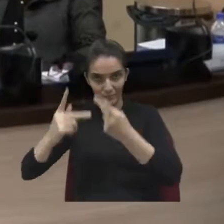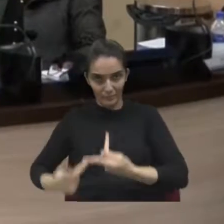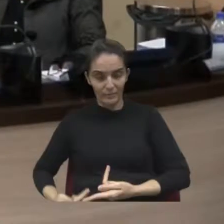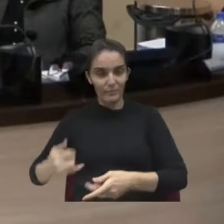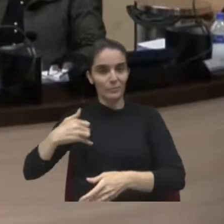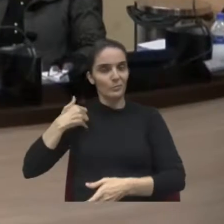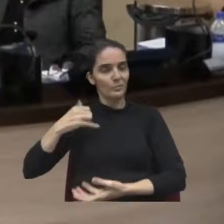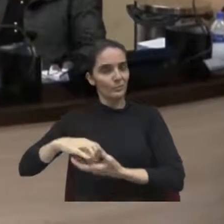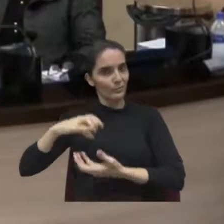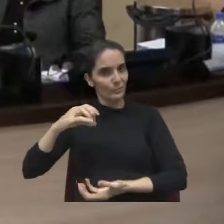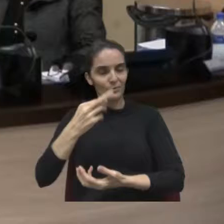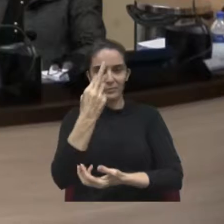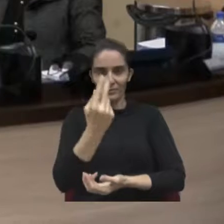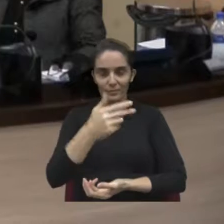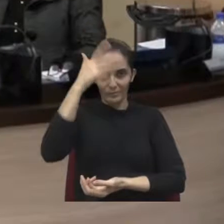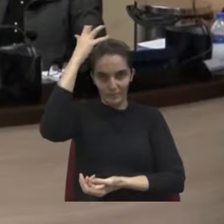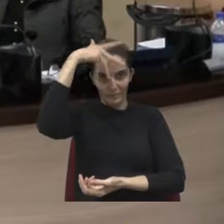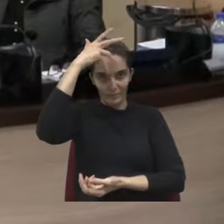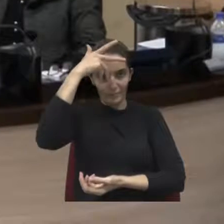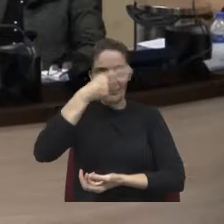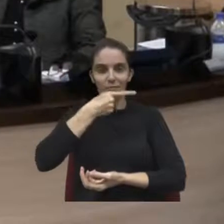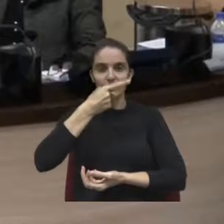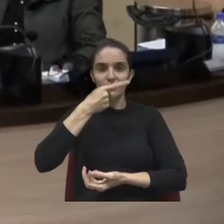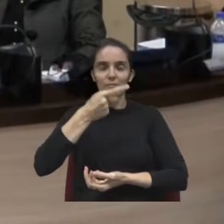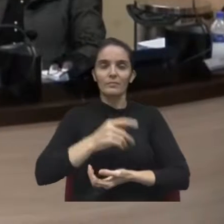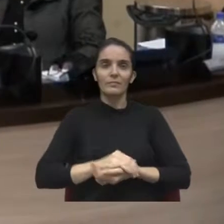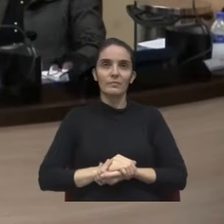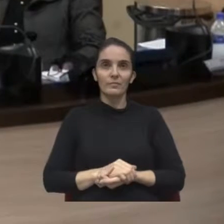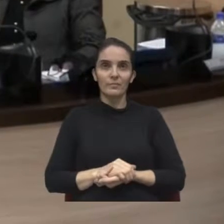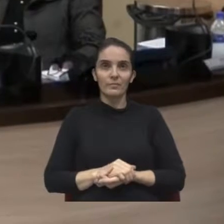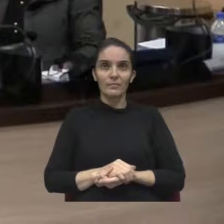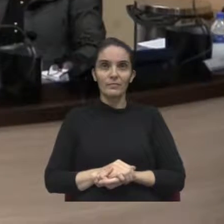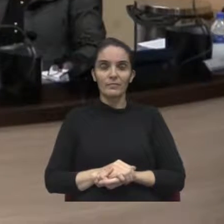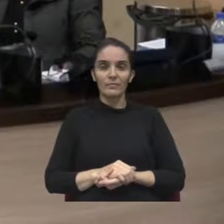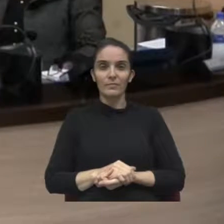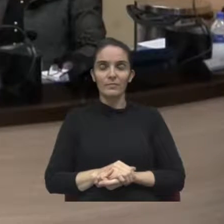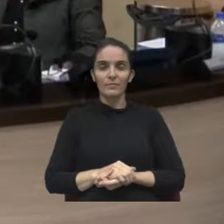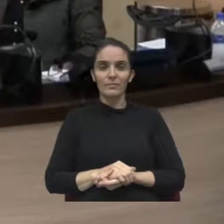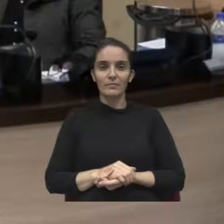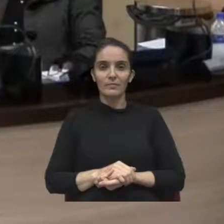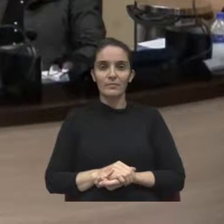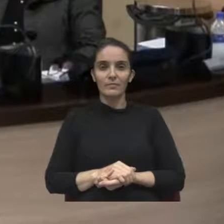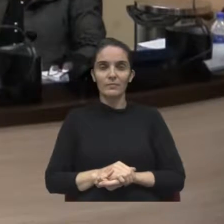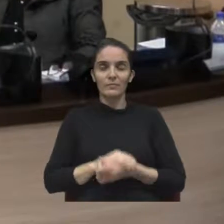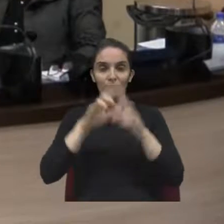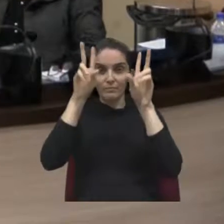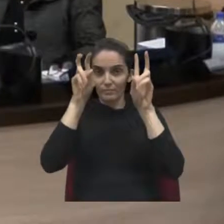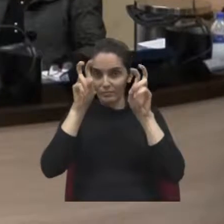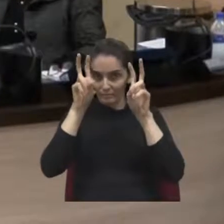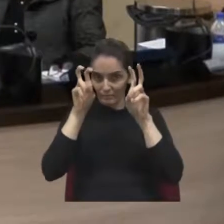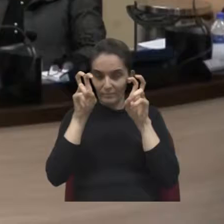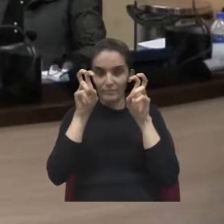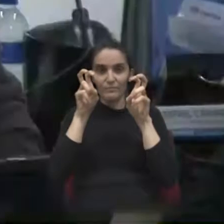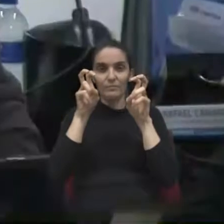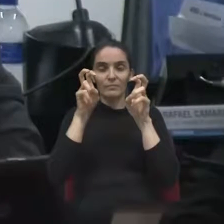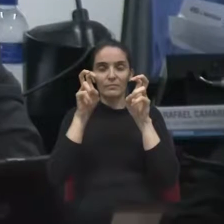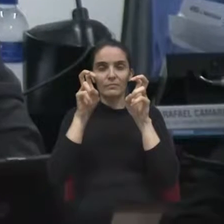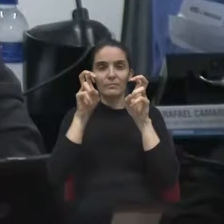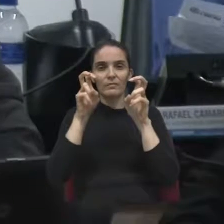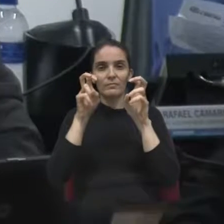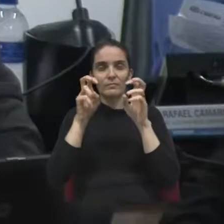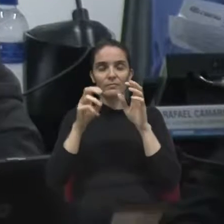Érica disse. Dizer que a questão que envolve a terceira